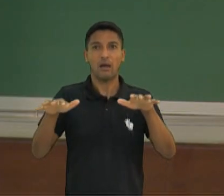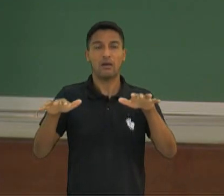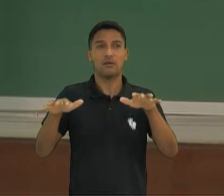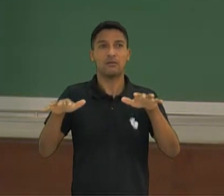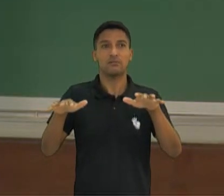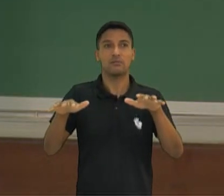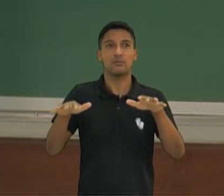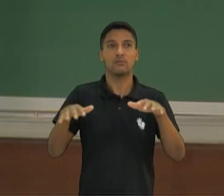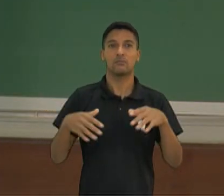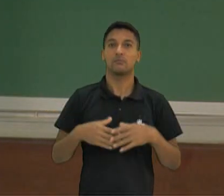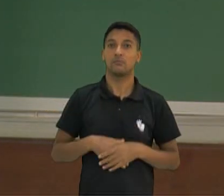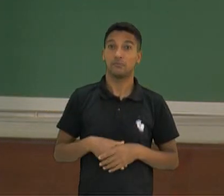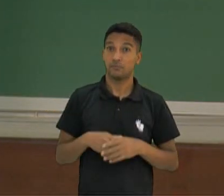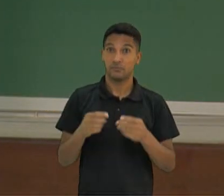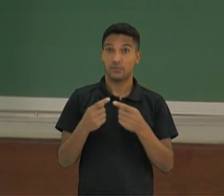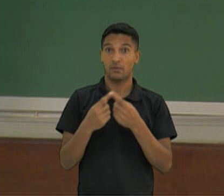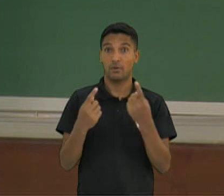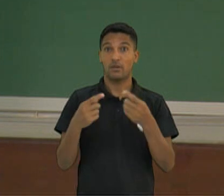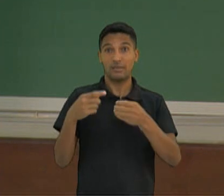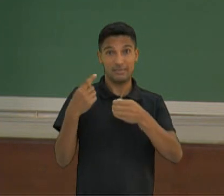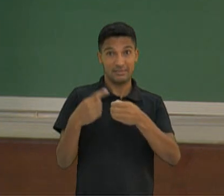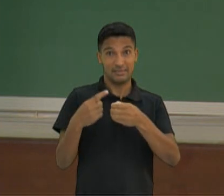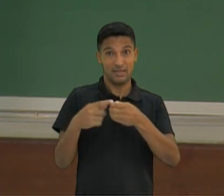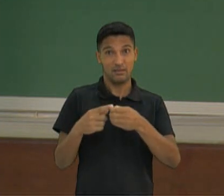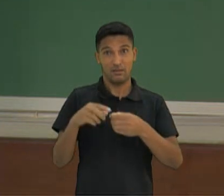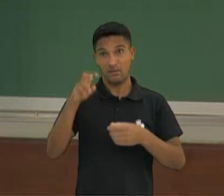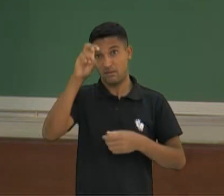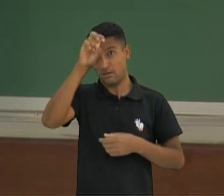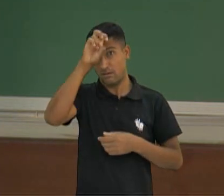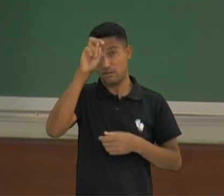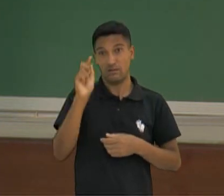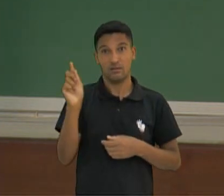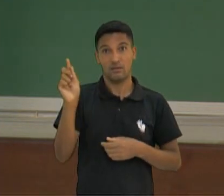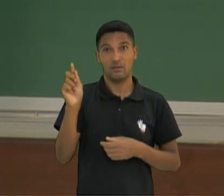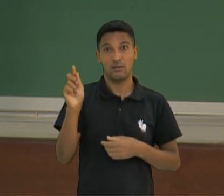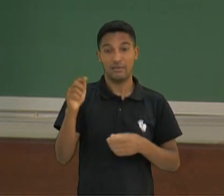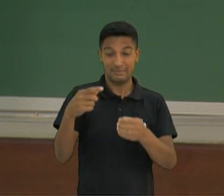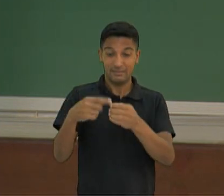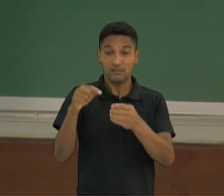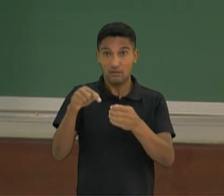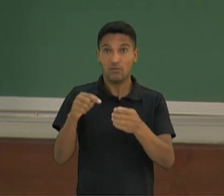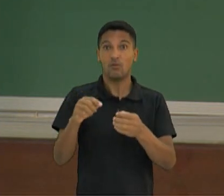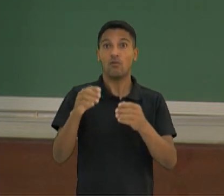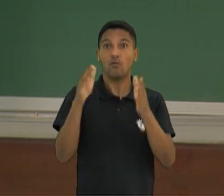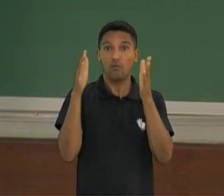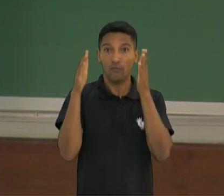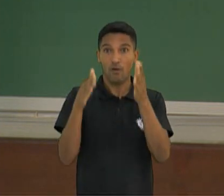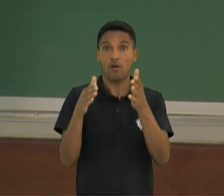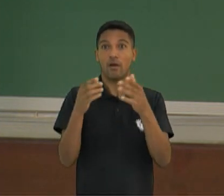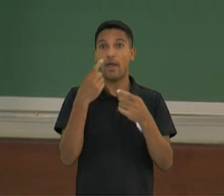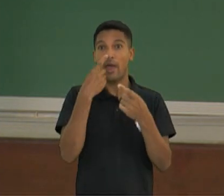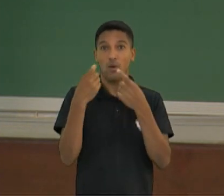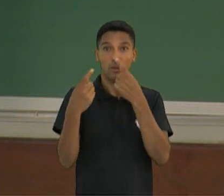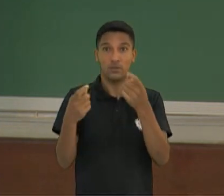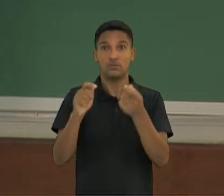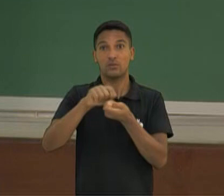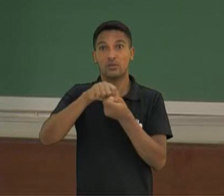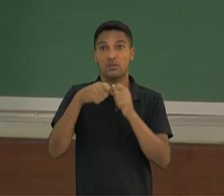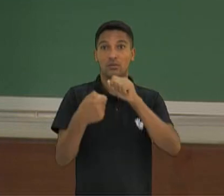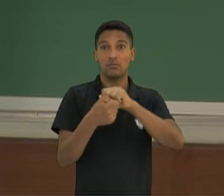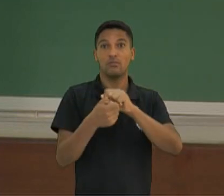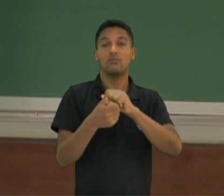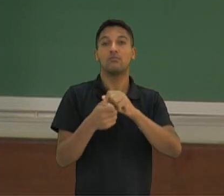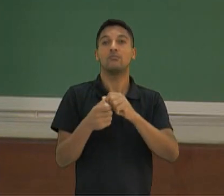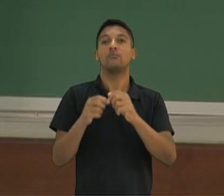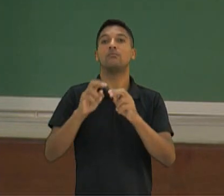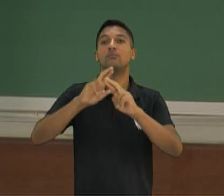cidade que a fonte principal de geração de renda de toda a cidade é o lixo. Olha a extensão da